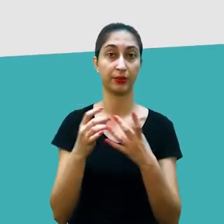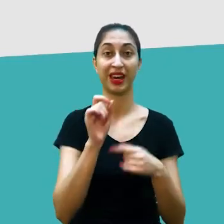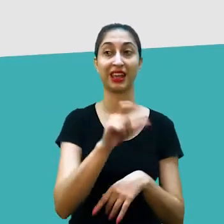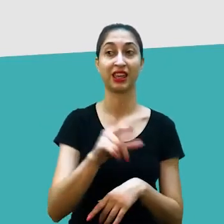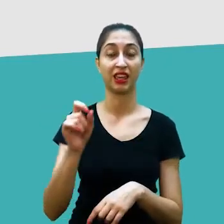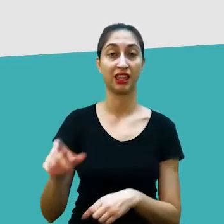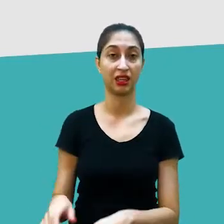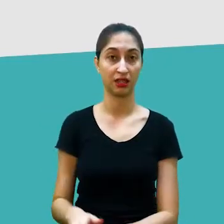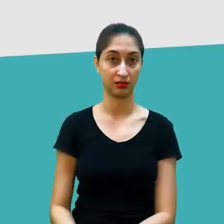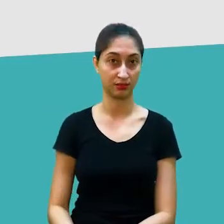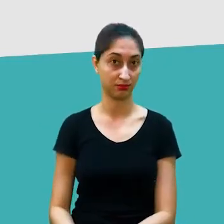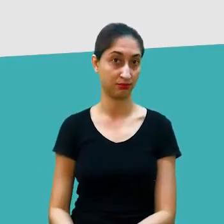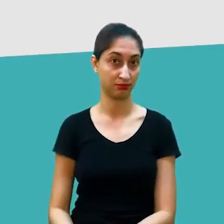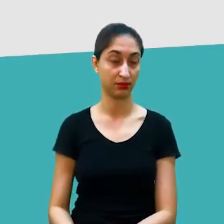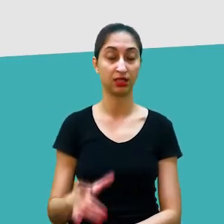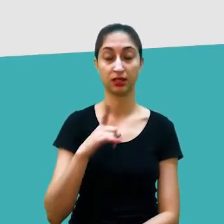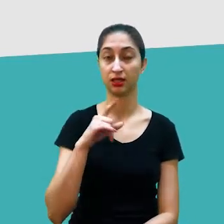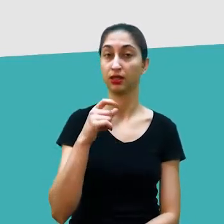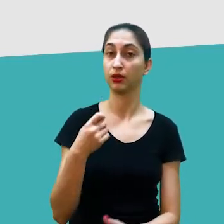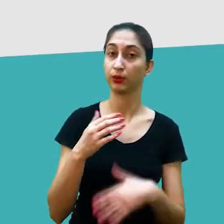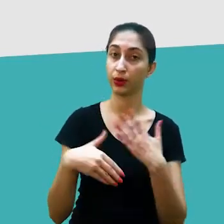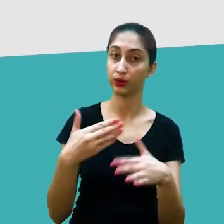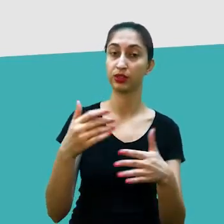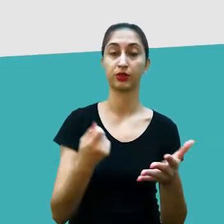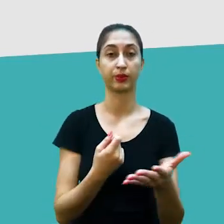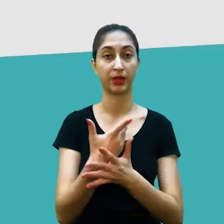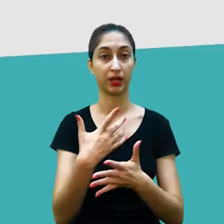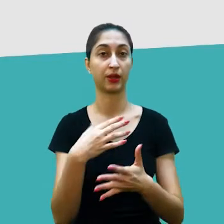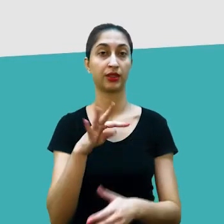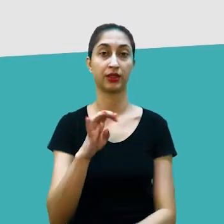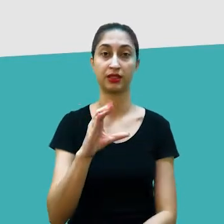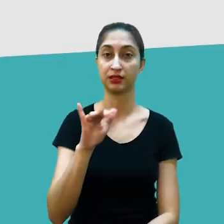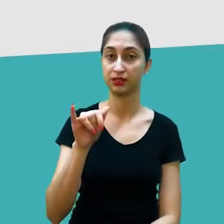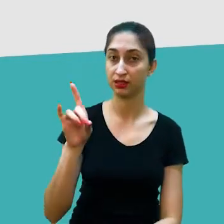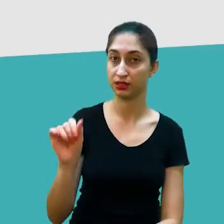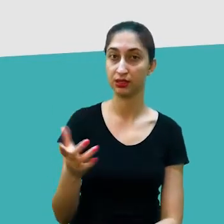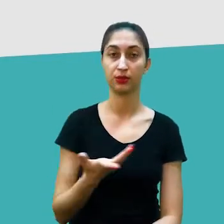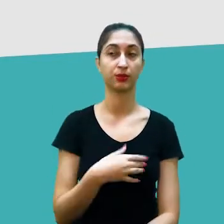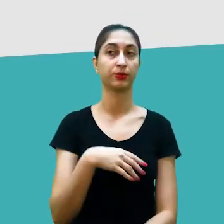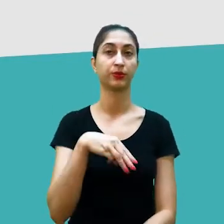E, consequentemente, vem o processo da compra do tecido, da manufatura, da modelagem, da manufatura, da